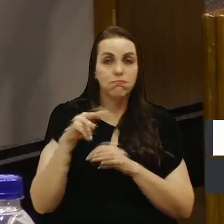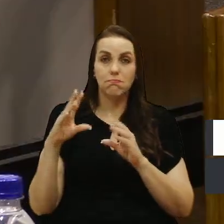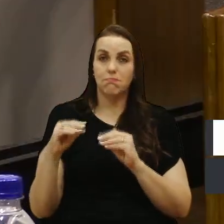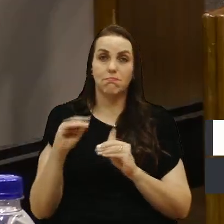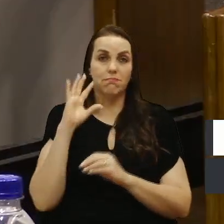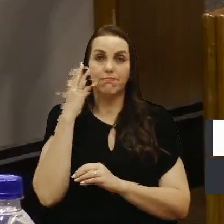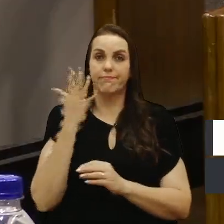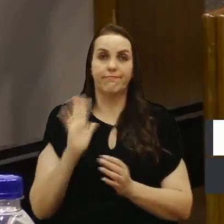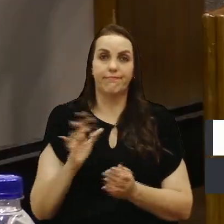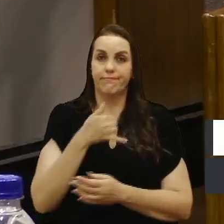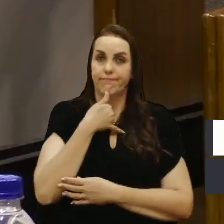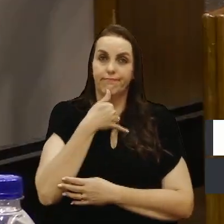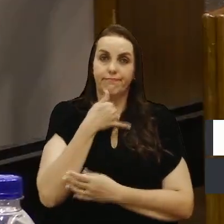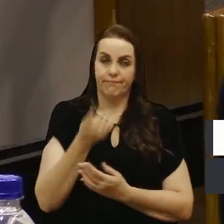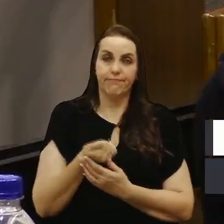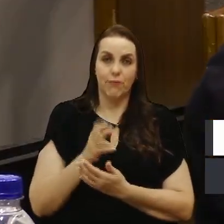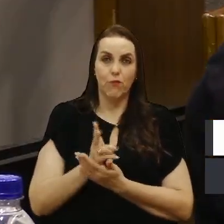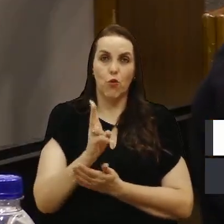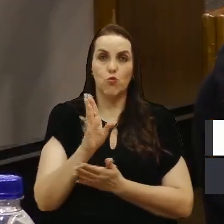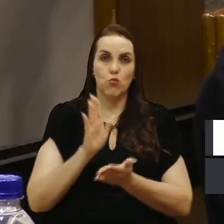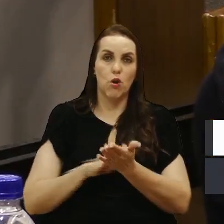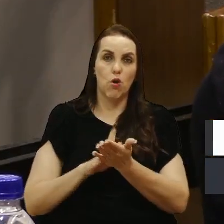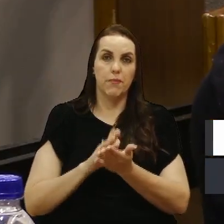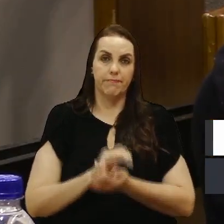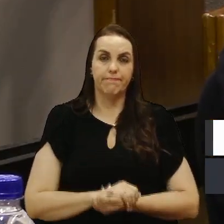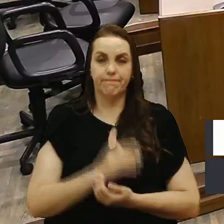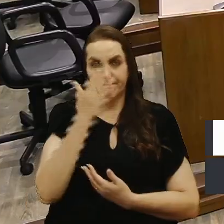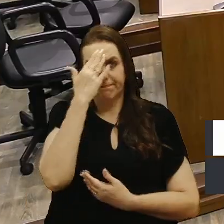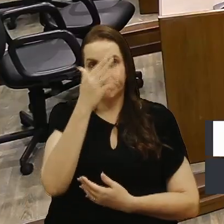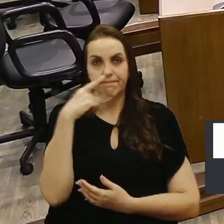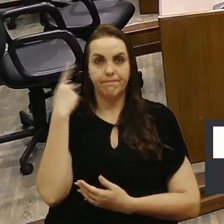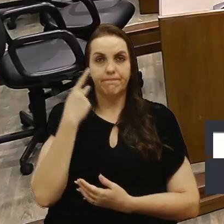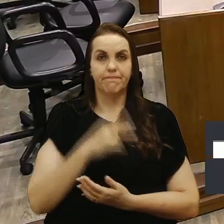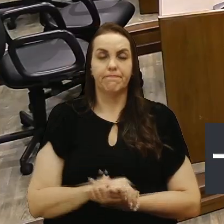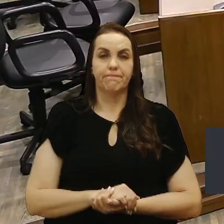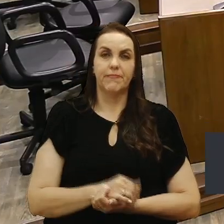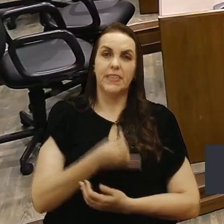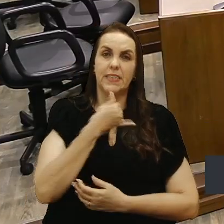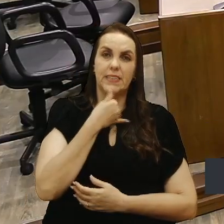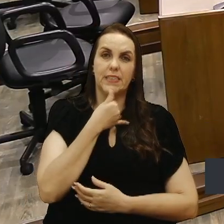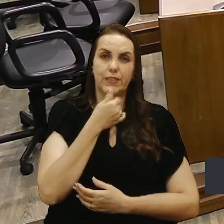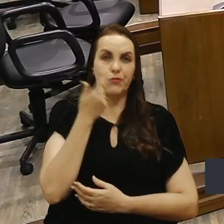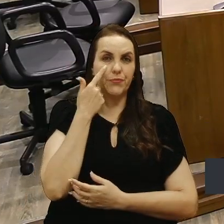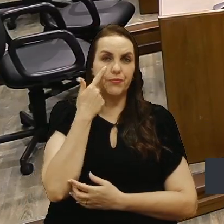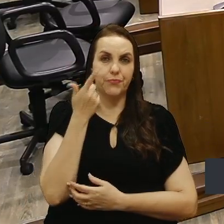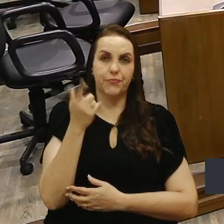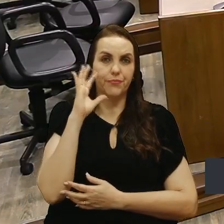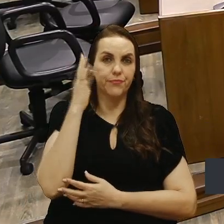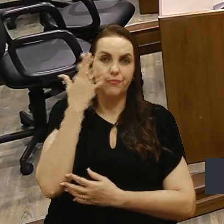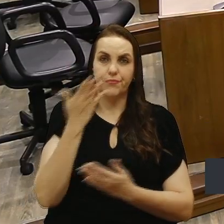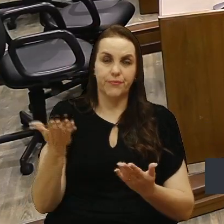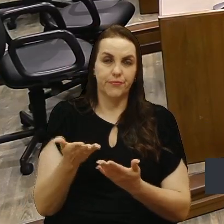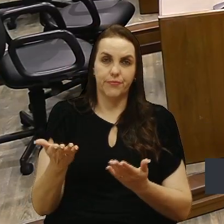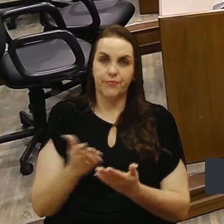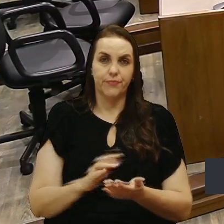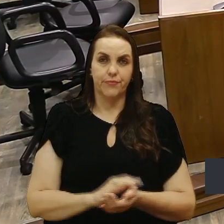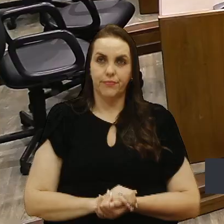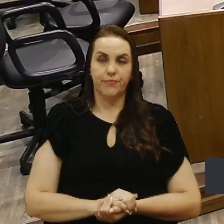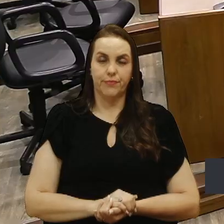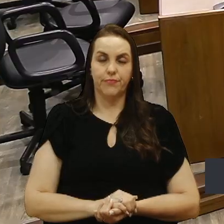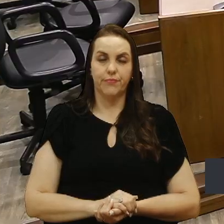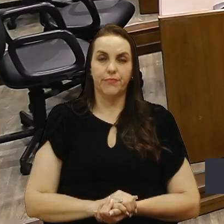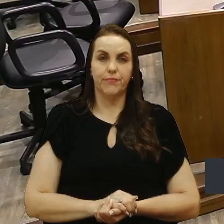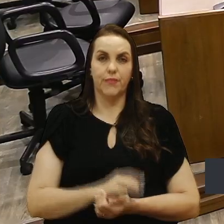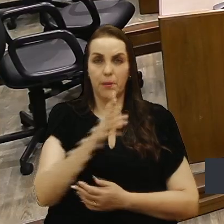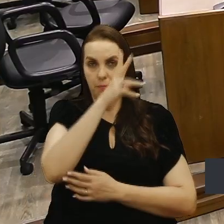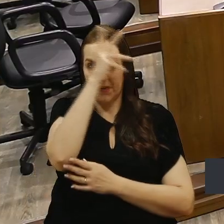Mas obrigado aí, vamos continuar cobrando. Obrigado, vereador. A gente fica muito triste de ver o que está acontecendo hoje. Como eu falei, assim, o